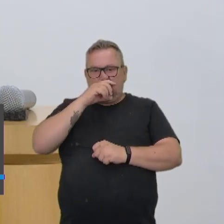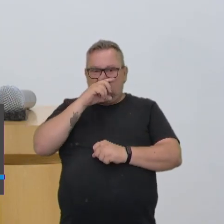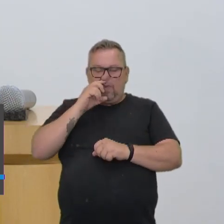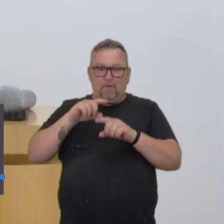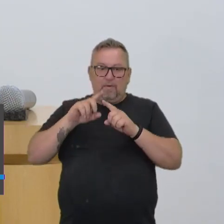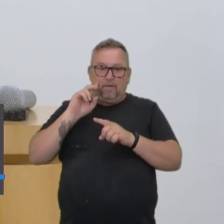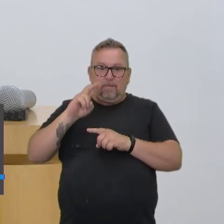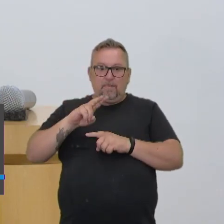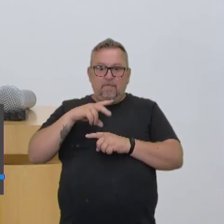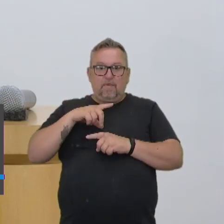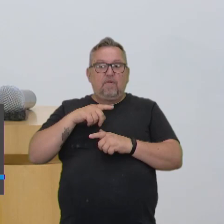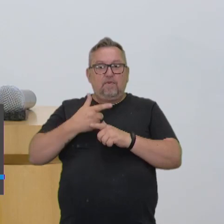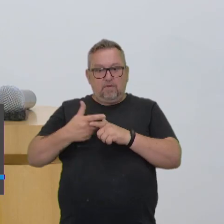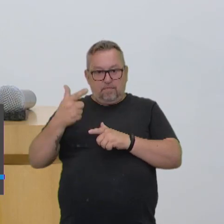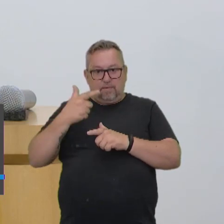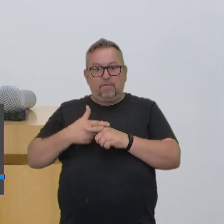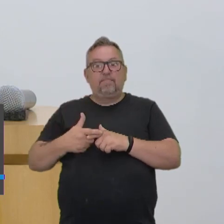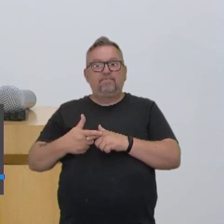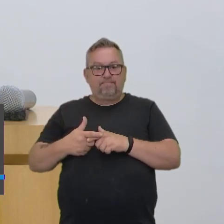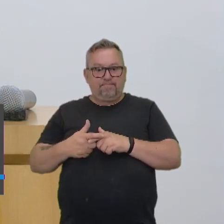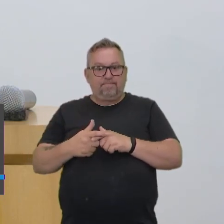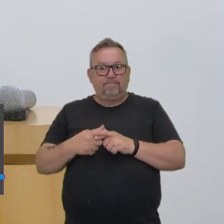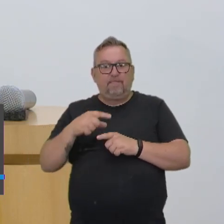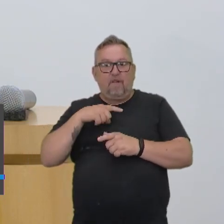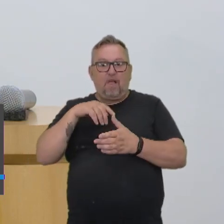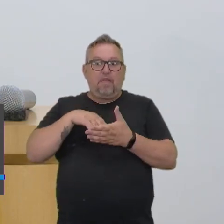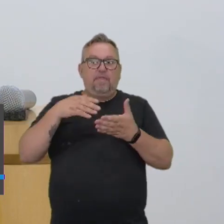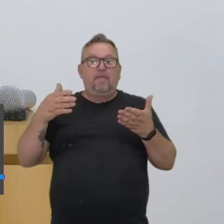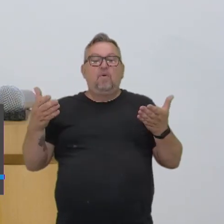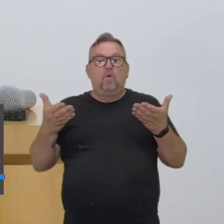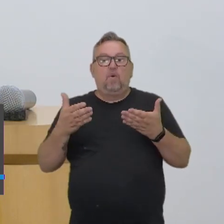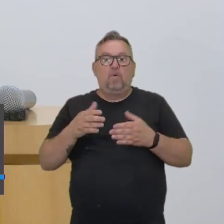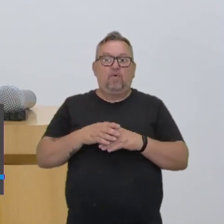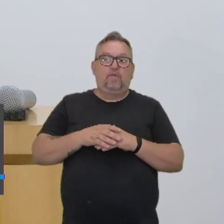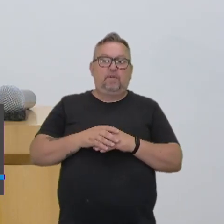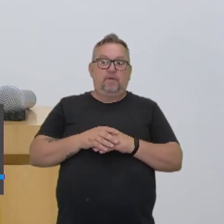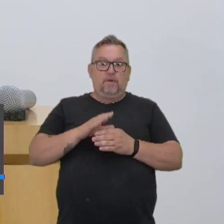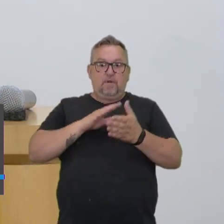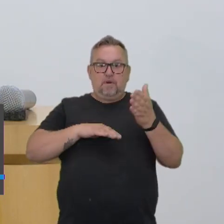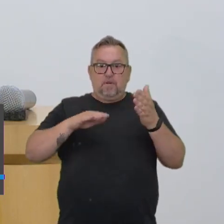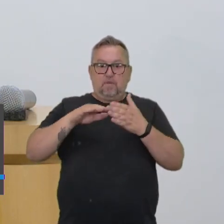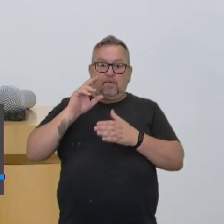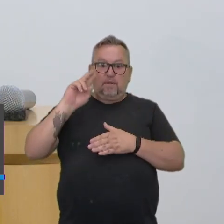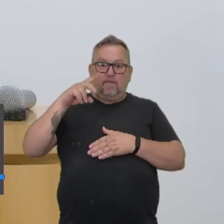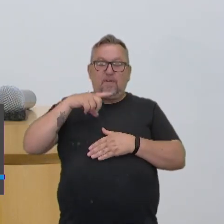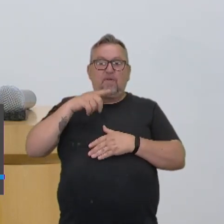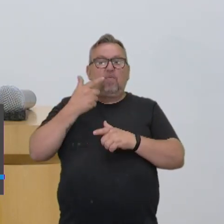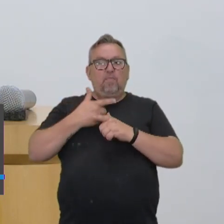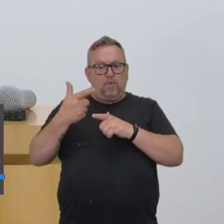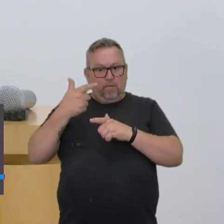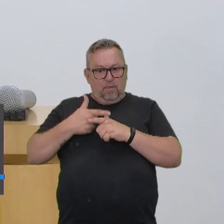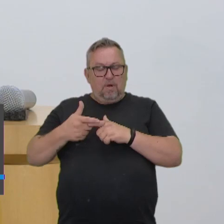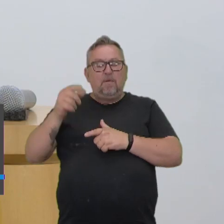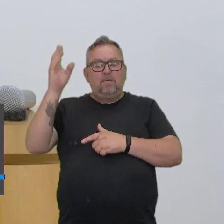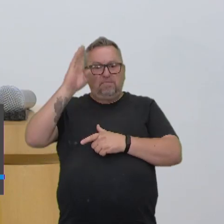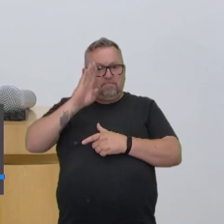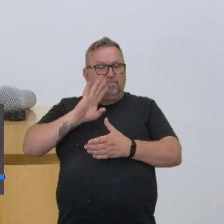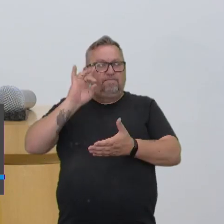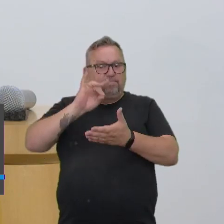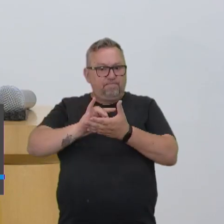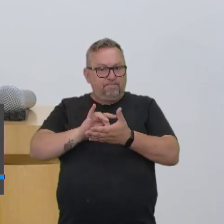gente já tinha problemas com o avanço tecnológico. A gente tem até hoje. Cara, Photoshop pra gente é um problema muito real.